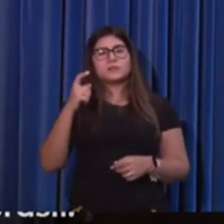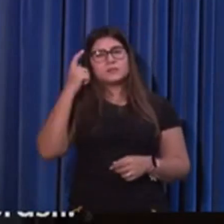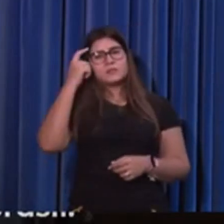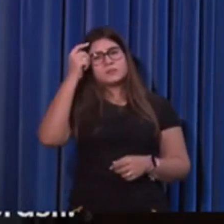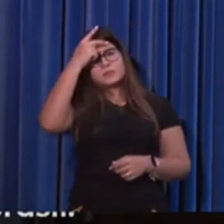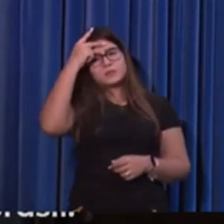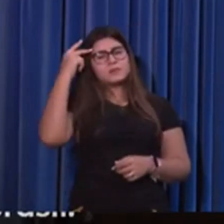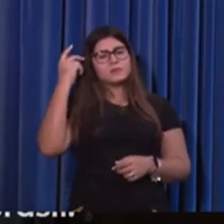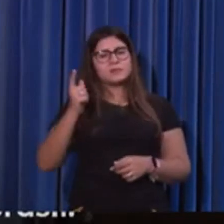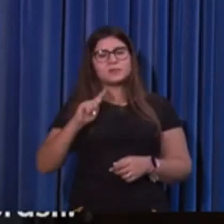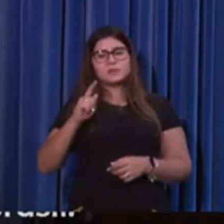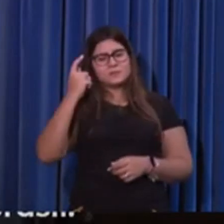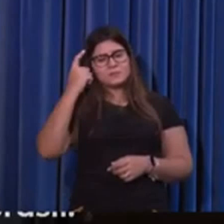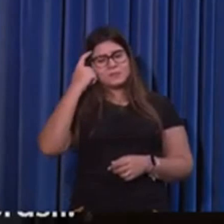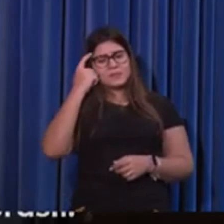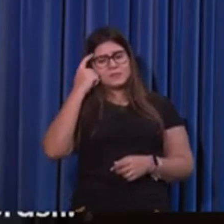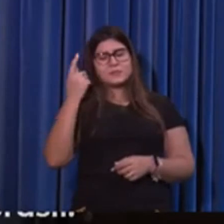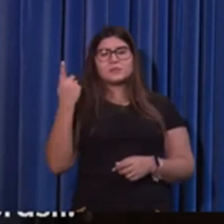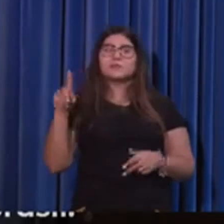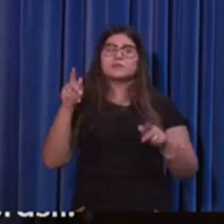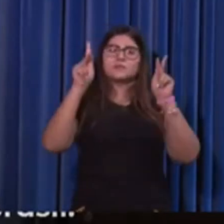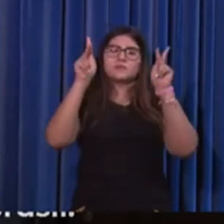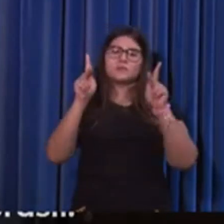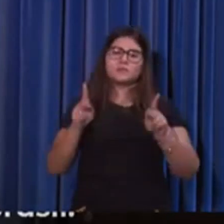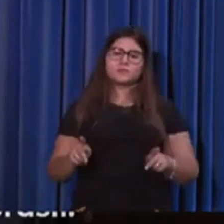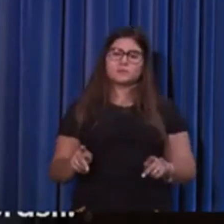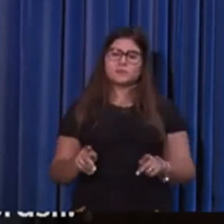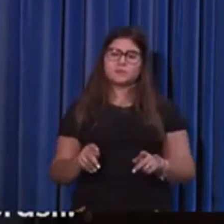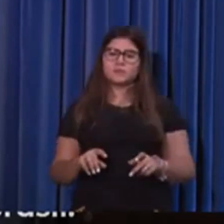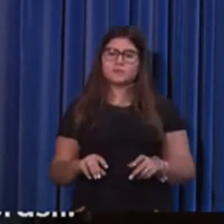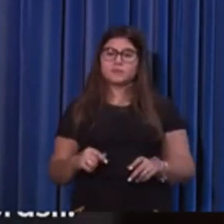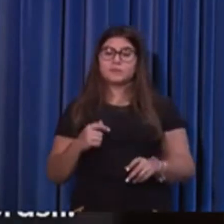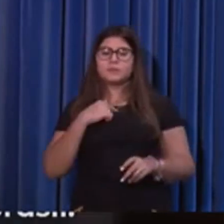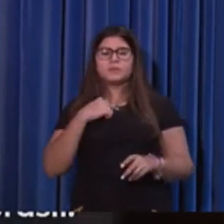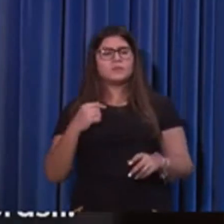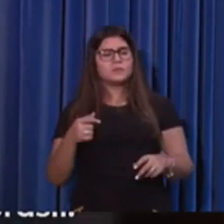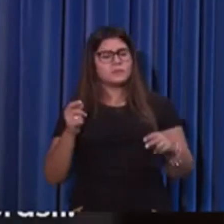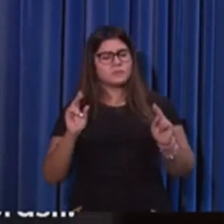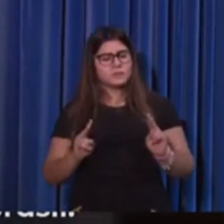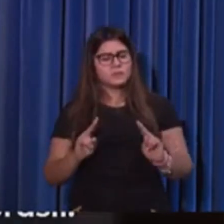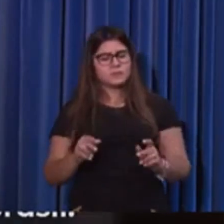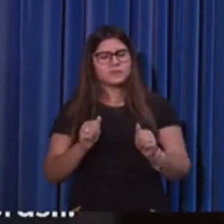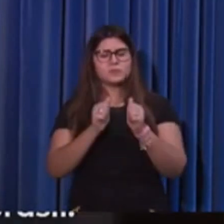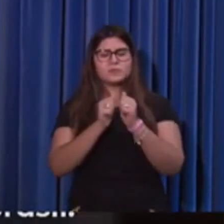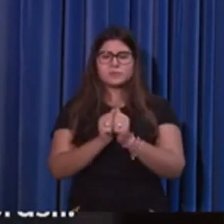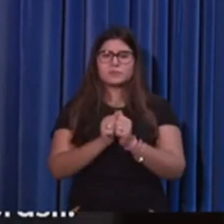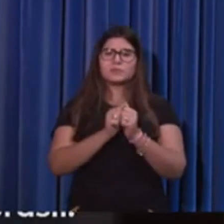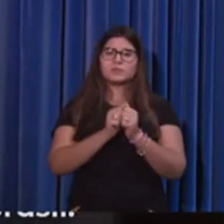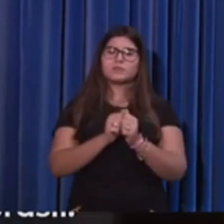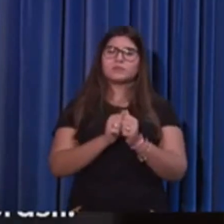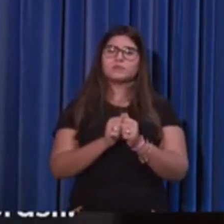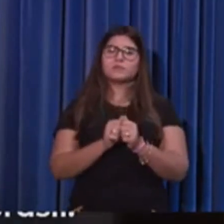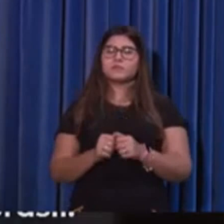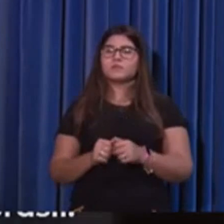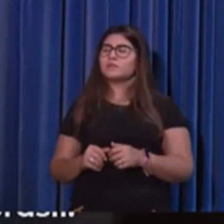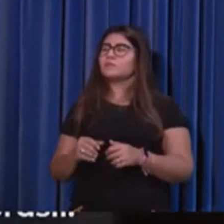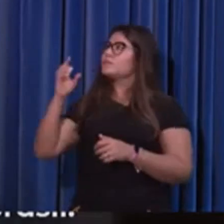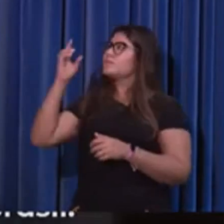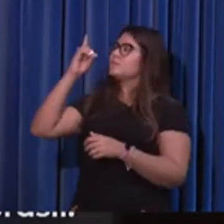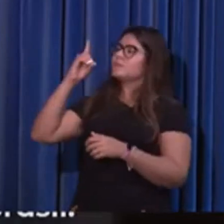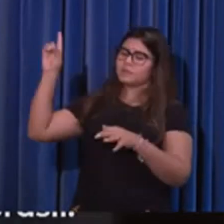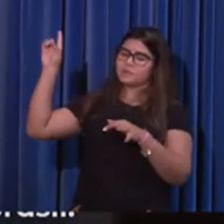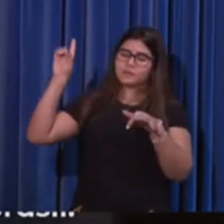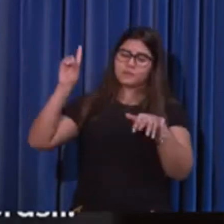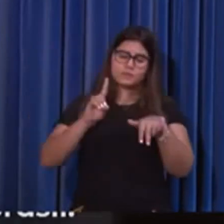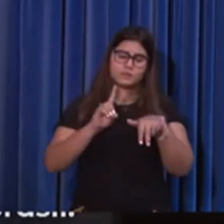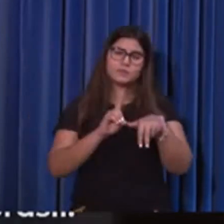presença. Todavia estou sempre contigo. Tu me seguras pela mão direita. Tu me guias com